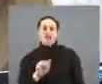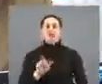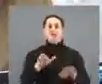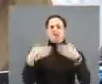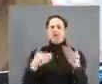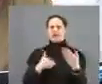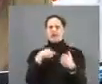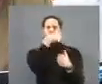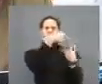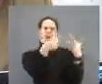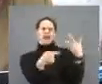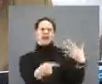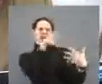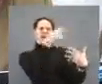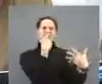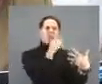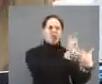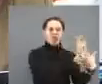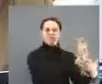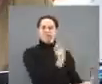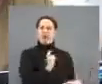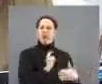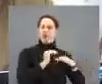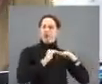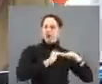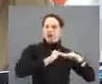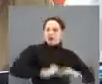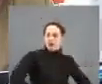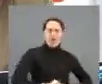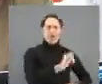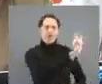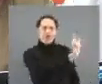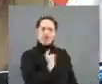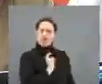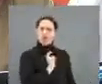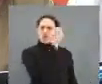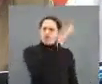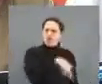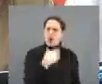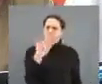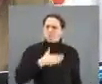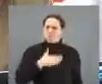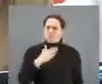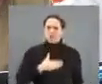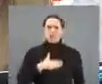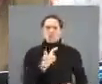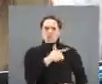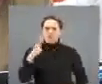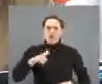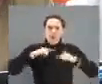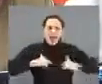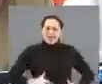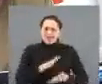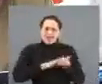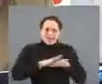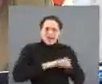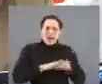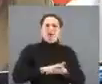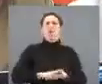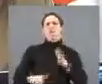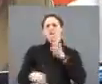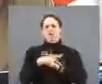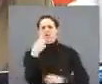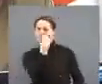os argumentos nefastos, de baixo calão, de baixo nível, fora de um decoro parlamentar que está sendo colocado aqui